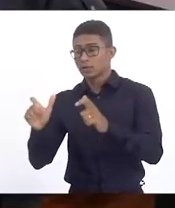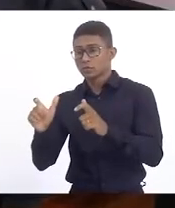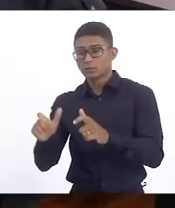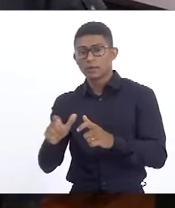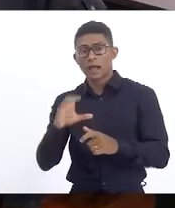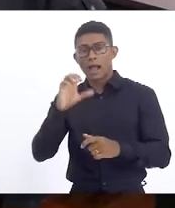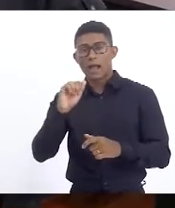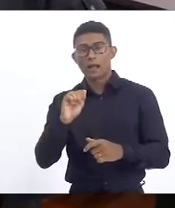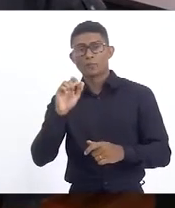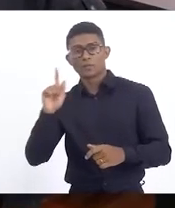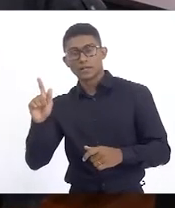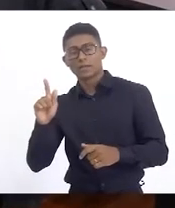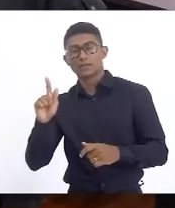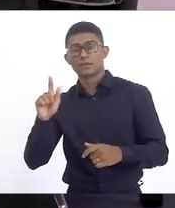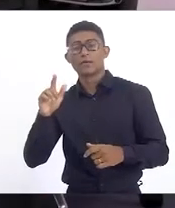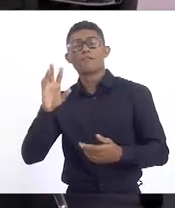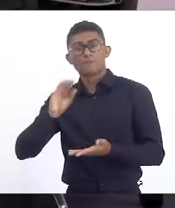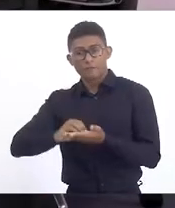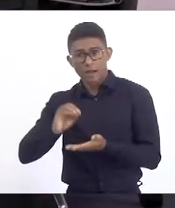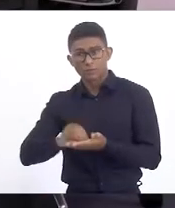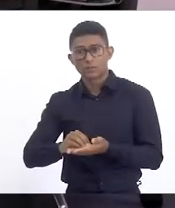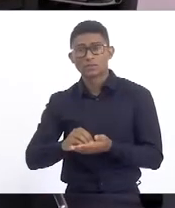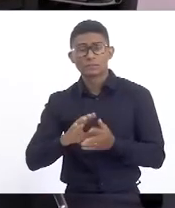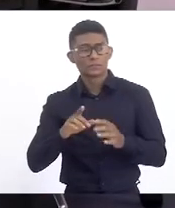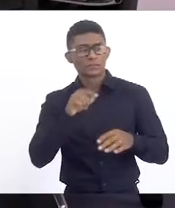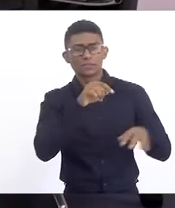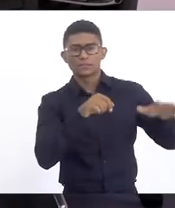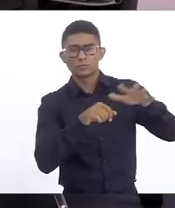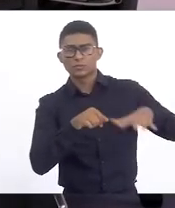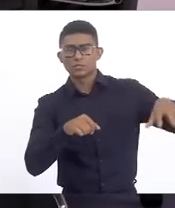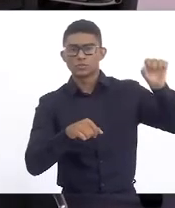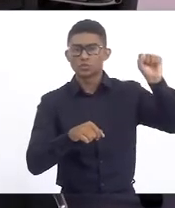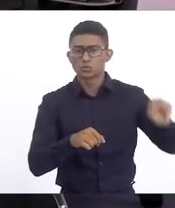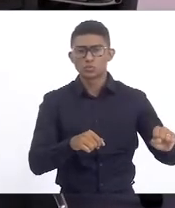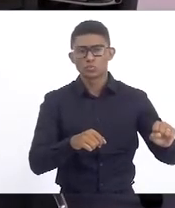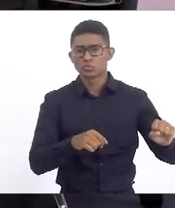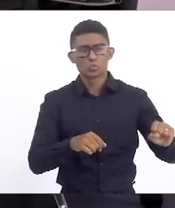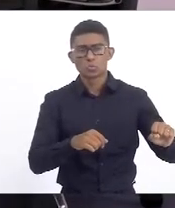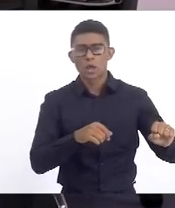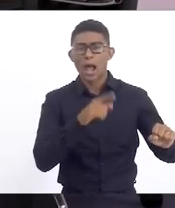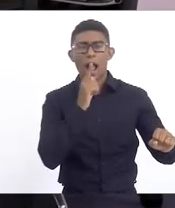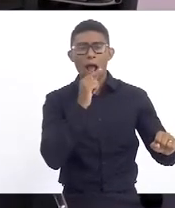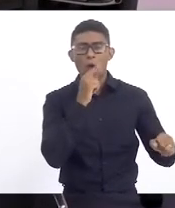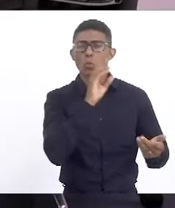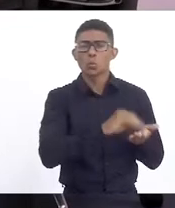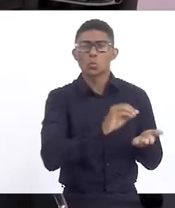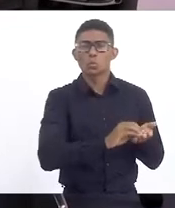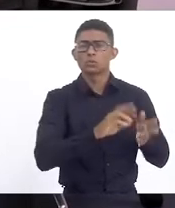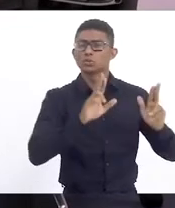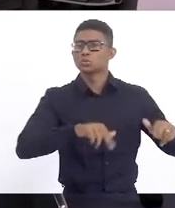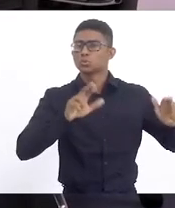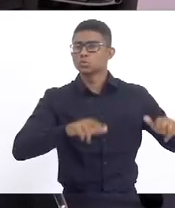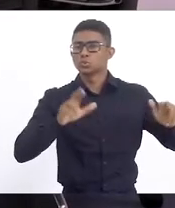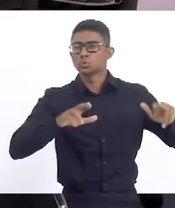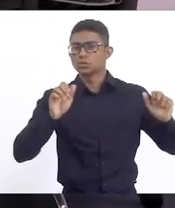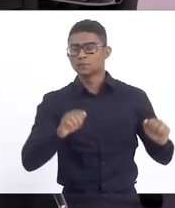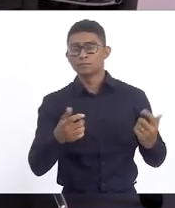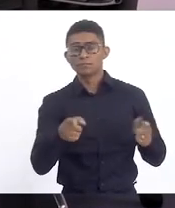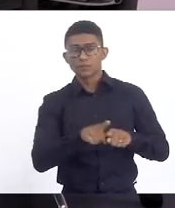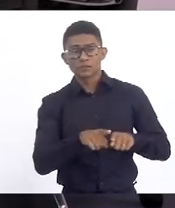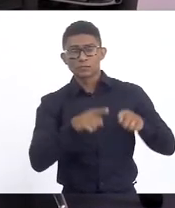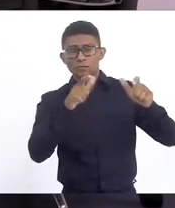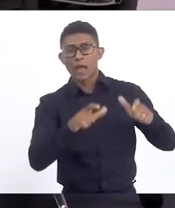em Campo Grande falta, mas na Zona Sul água não falta. Da mesma forma que não falta água na Barra da